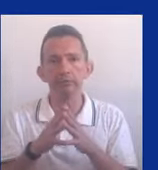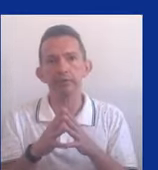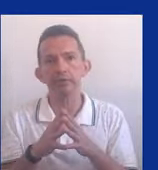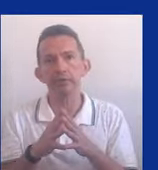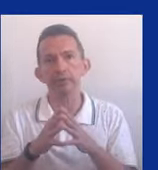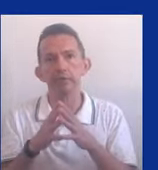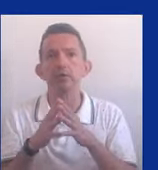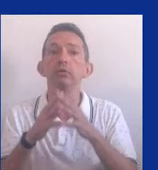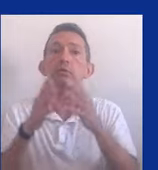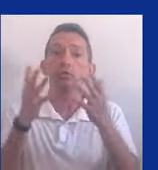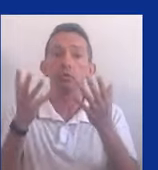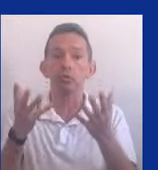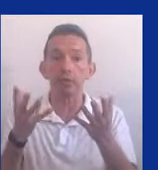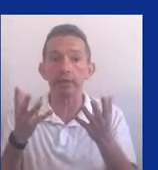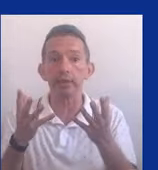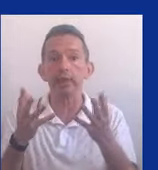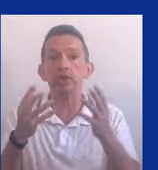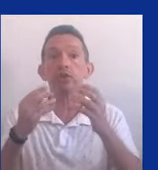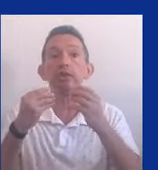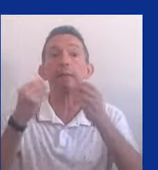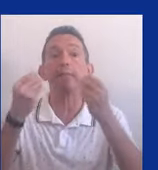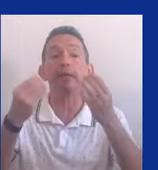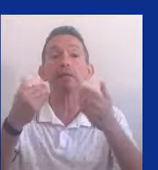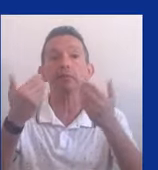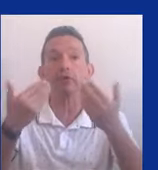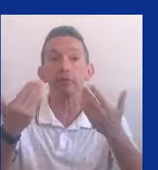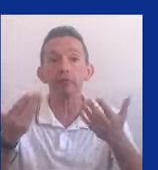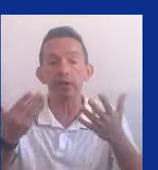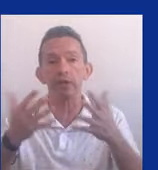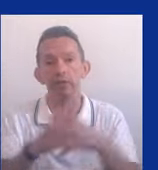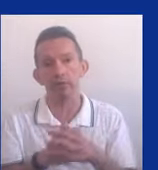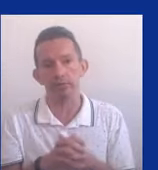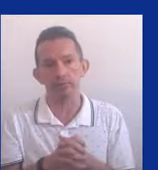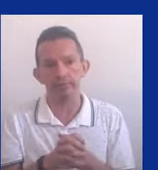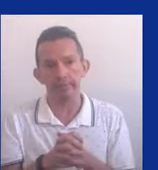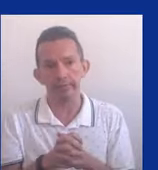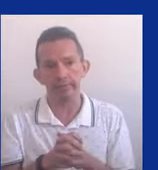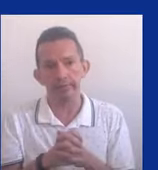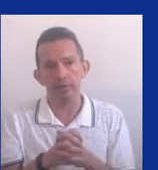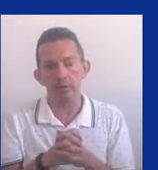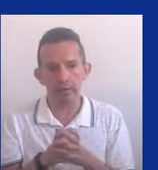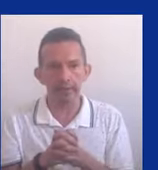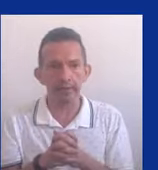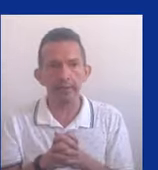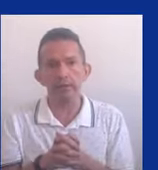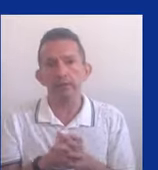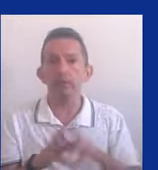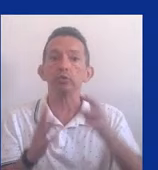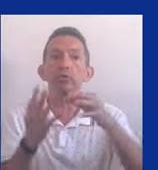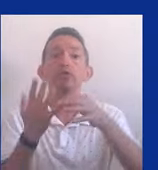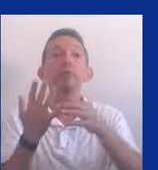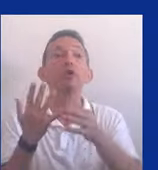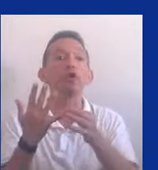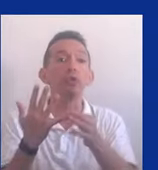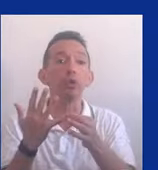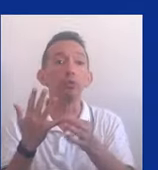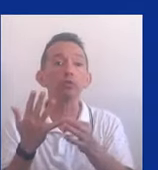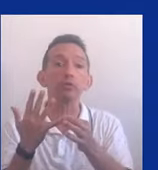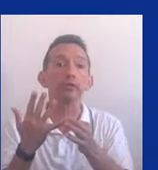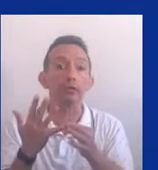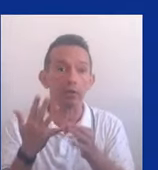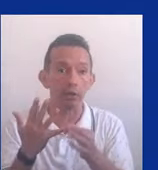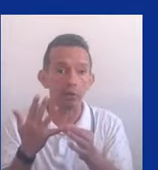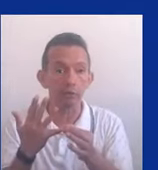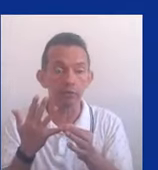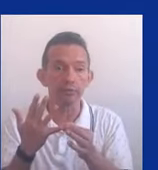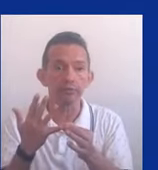desempenha a mesma função, mas são estruturas, né, que a gente interpreta de forma diferente. Ok? Então, tu tem os microtúbulos